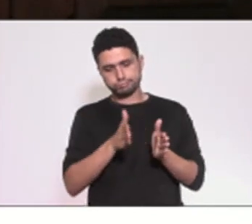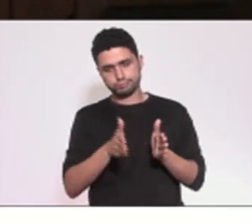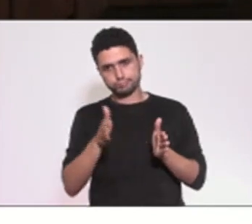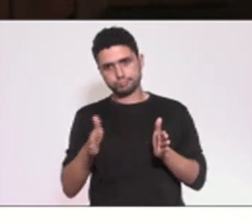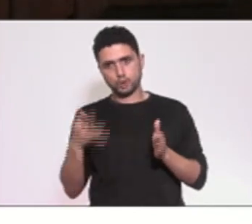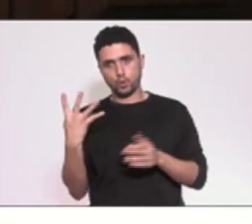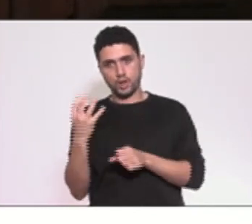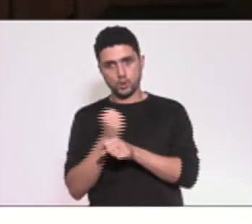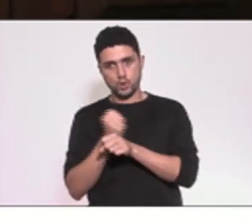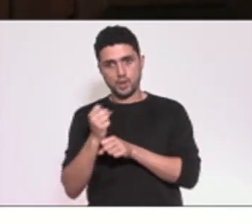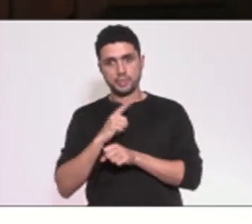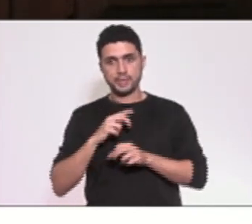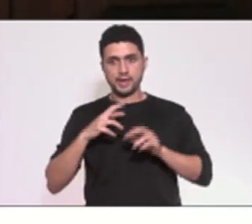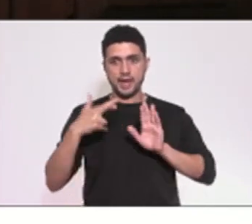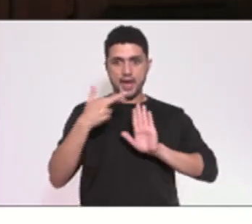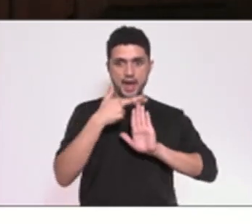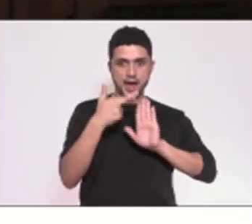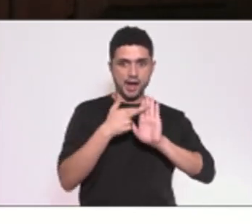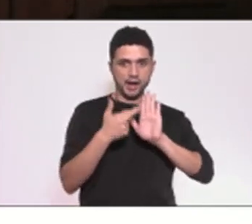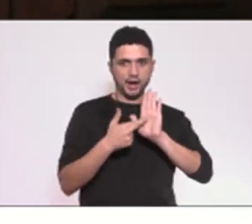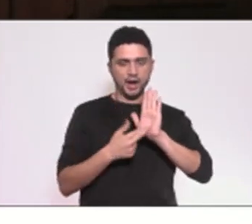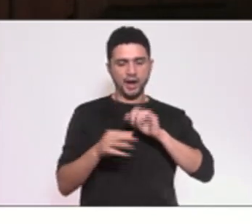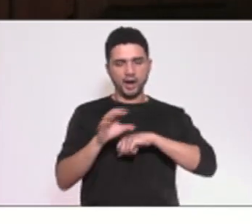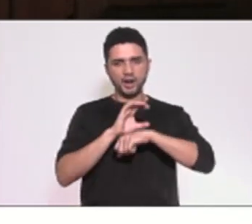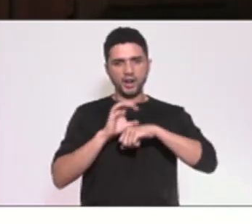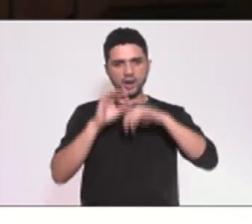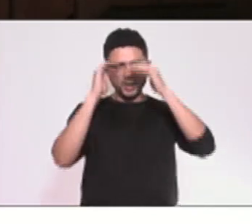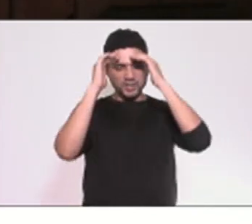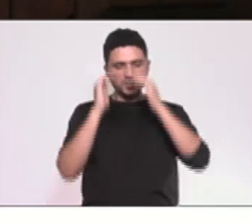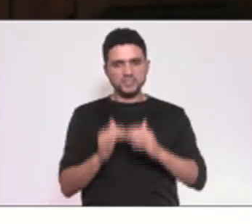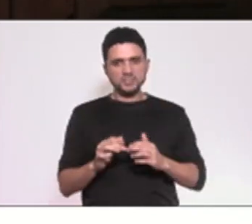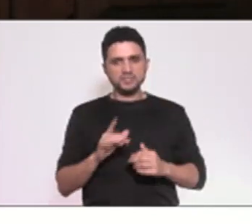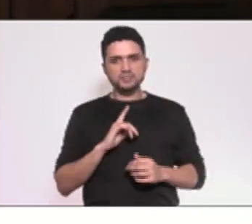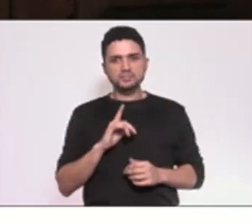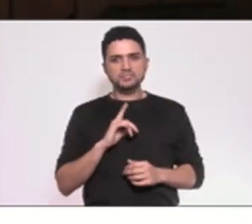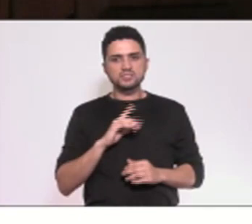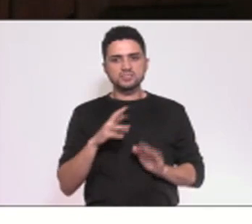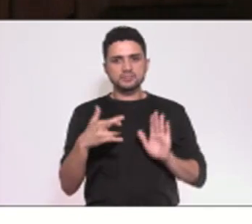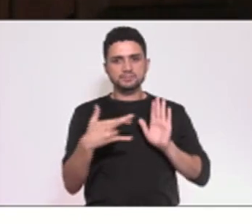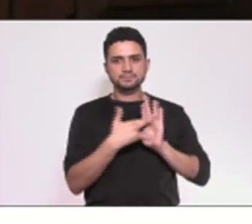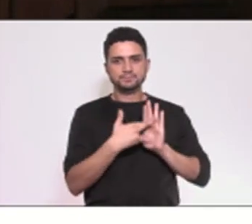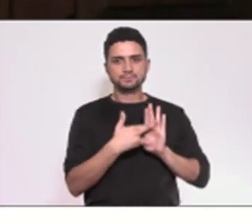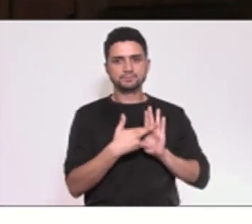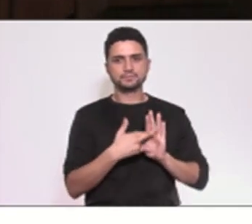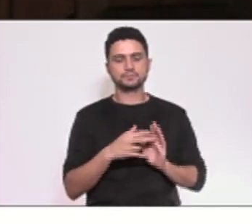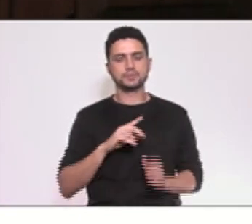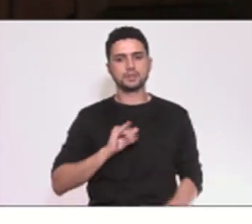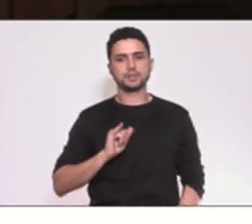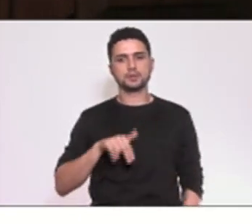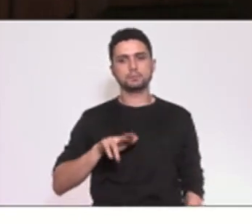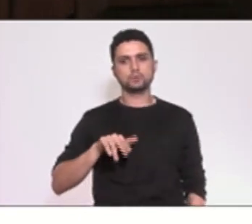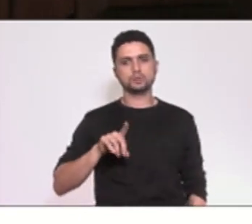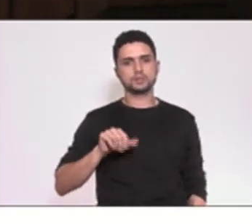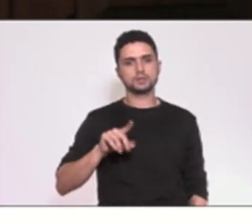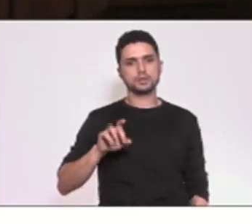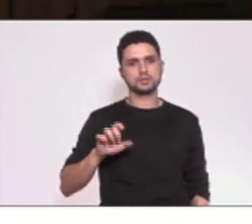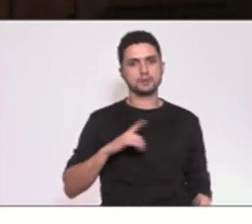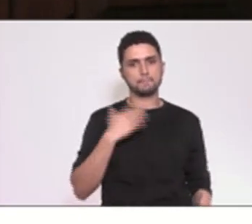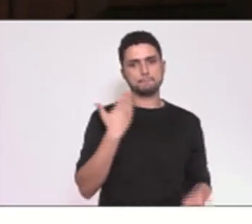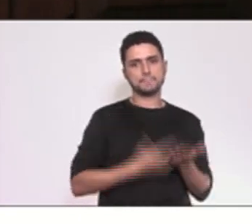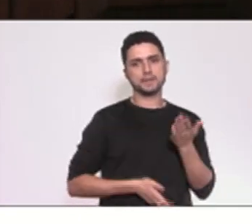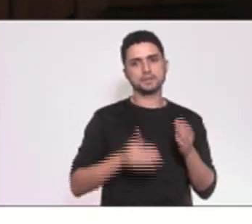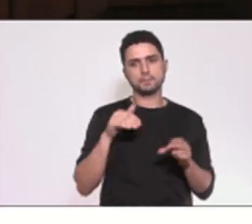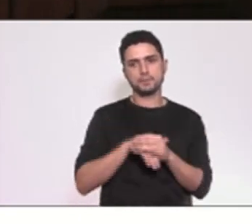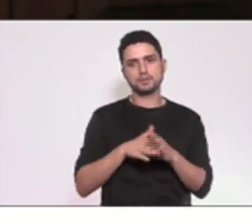da Constituição sobre o sistema eleitoral, inviolabilidade, imunidade, remuneração, perda de mandato,